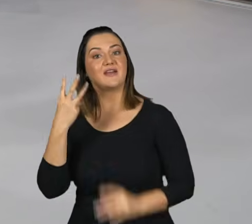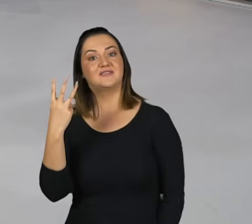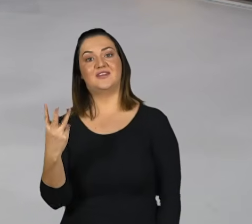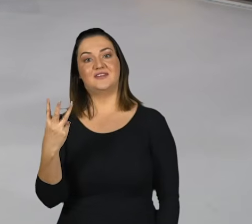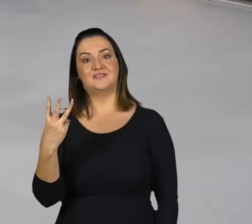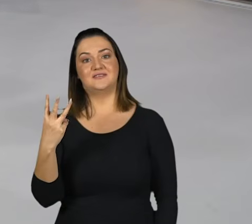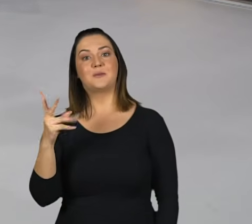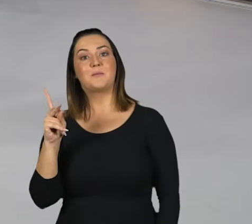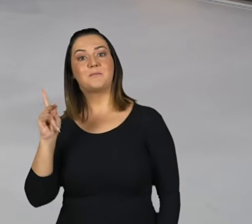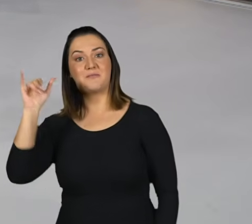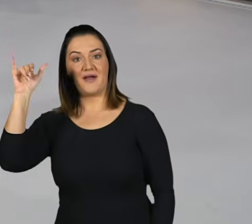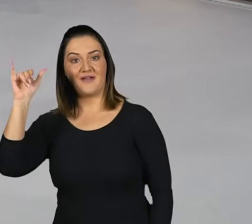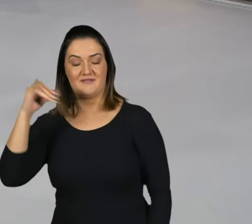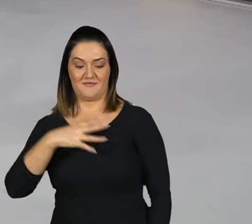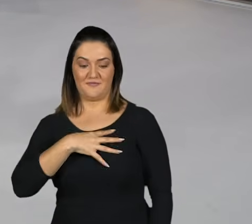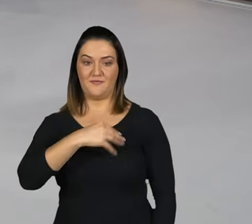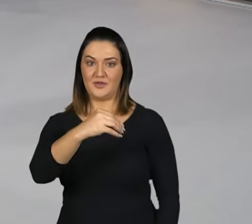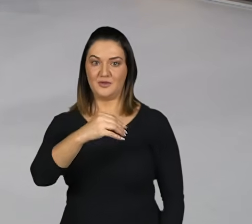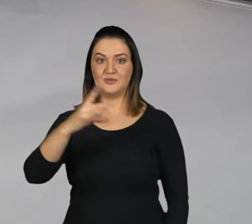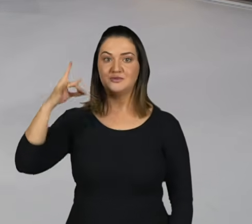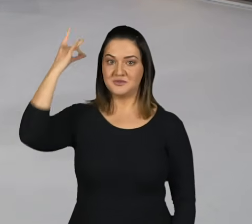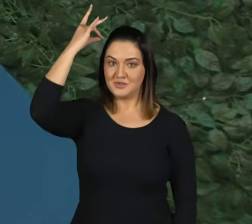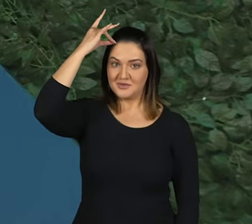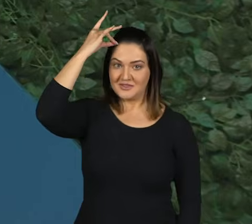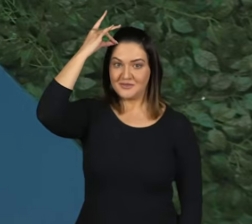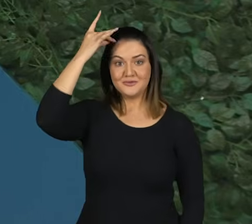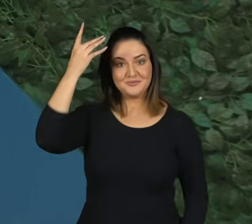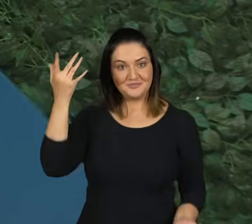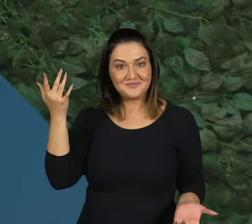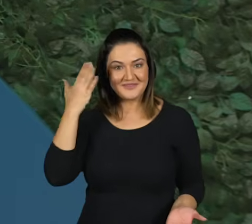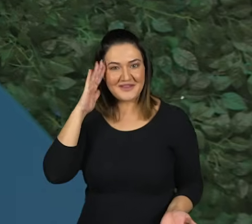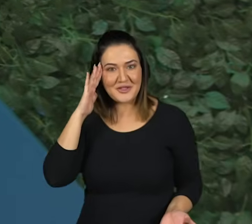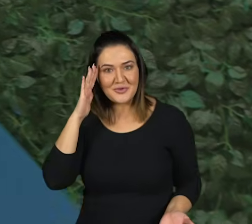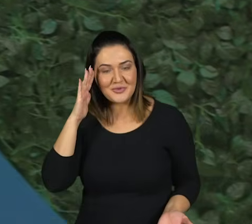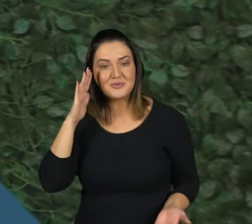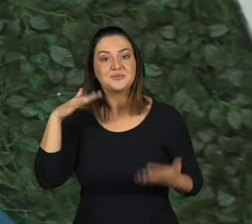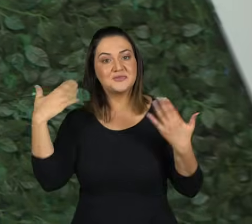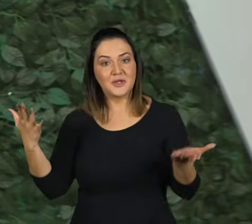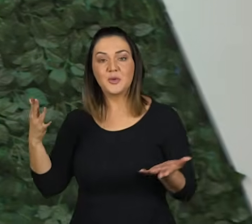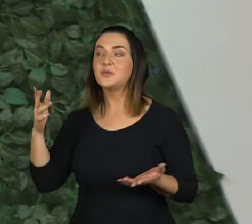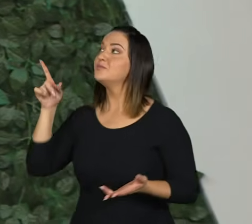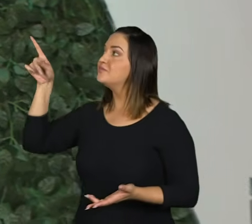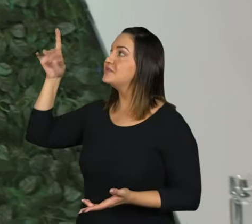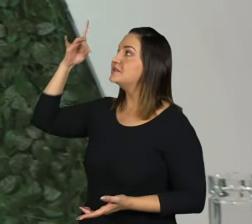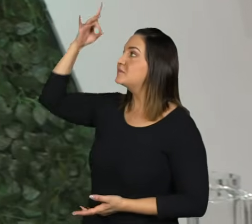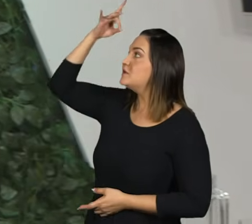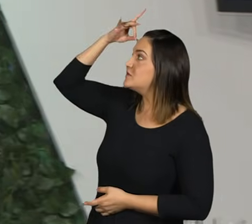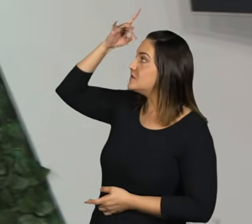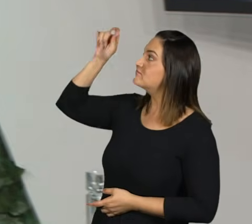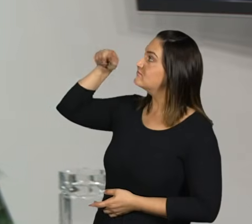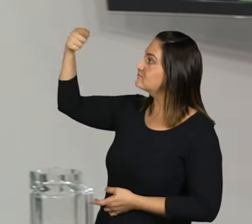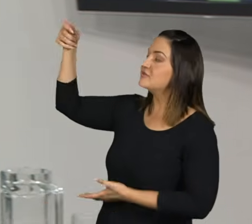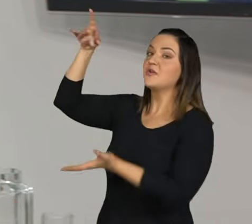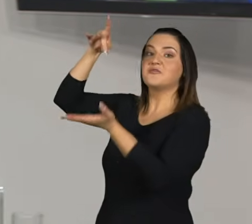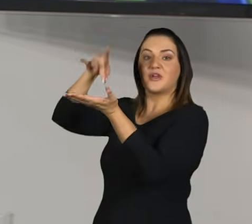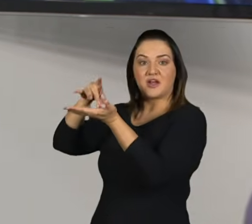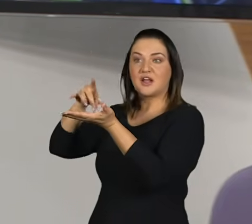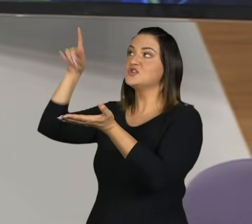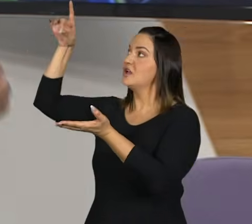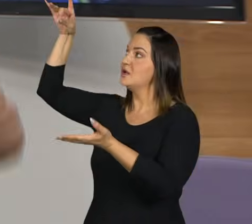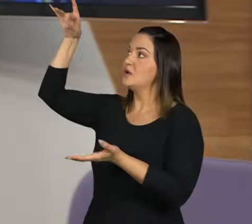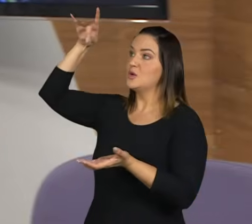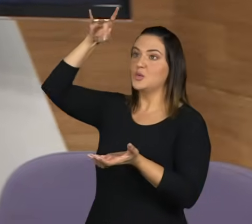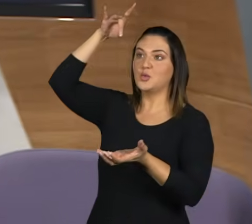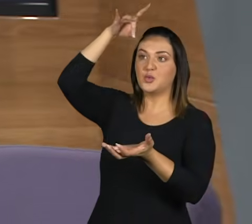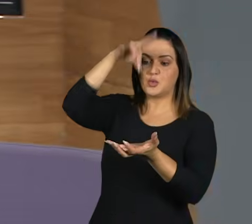e o Espírito Santo. Amém? Então o Espírito Santo é a verdade, e ele veio a esse mundo,